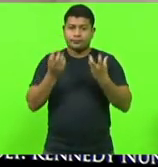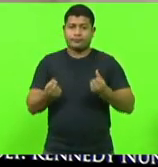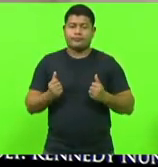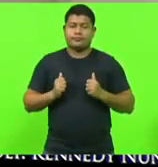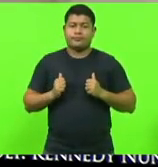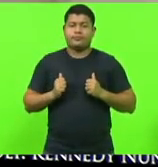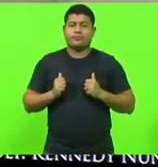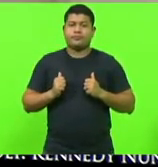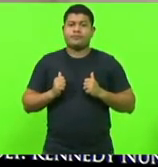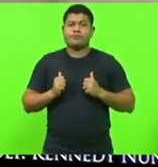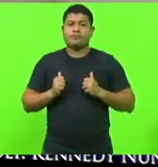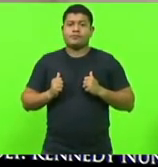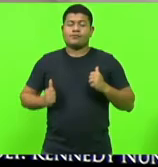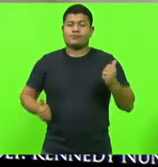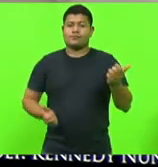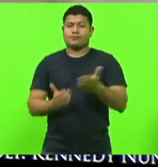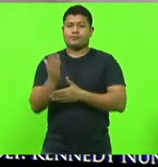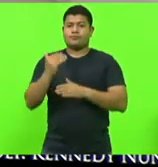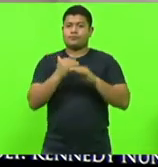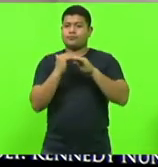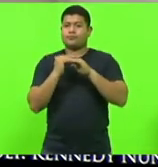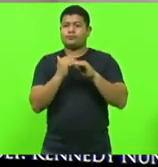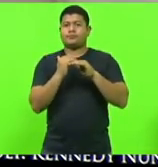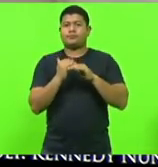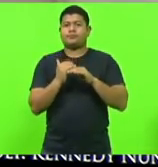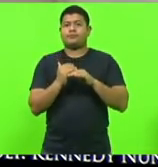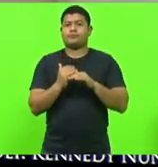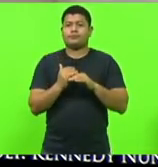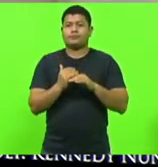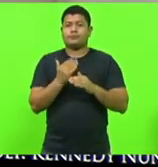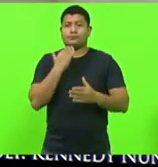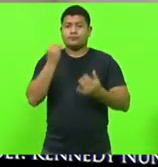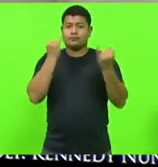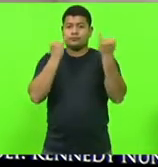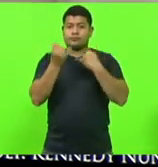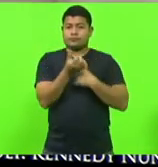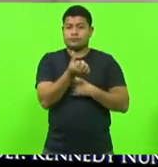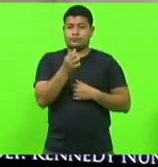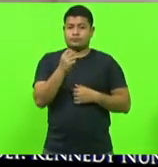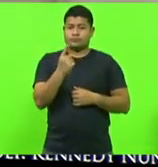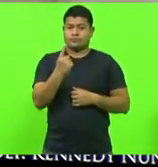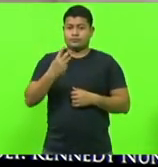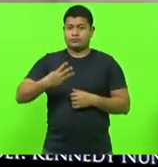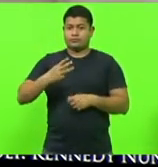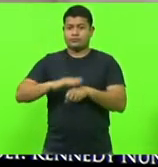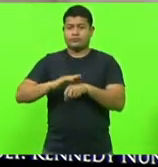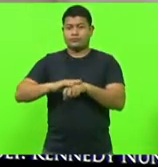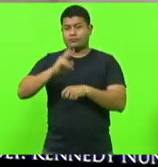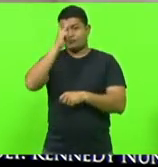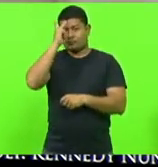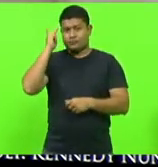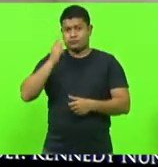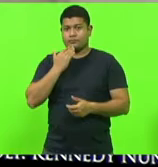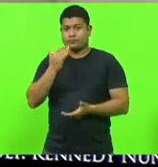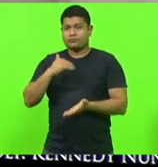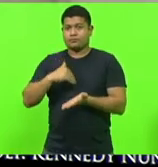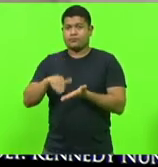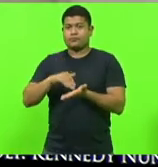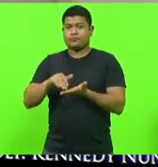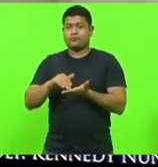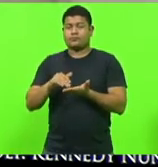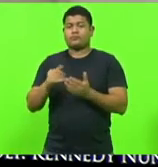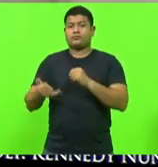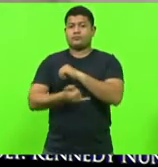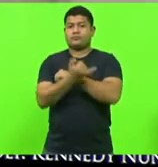permaneçam como se encontra. Aprovado por unanimidade. Pedido de informação 613, autor deputado Paulinha. Solicitando ao secretário do Estado da